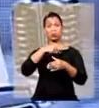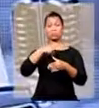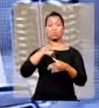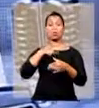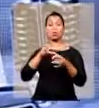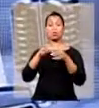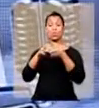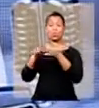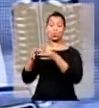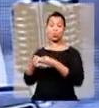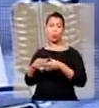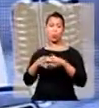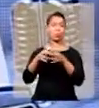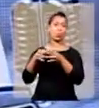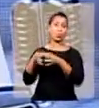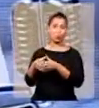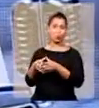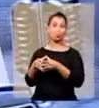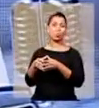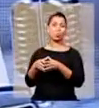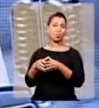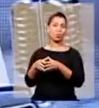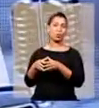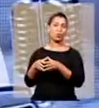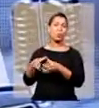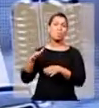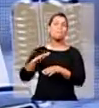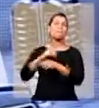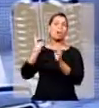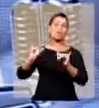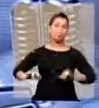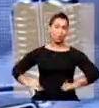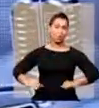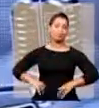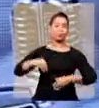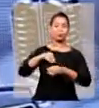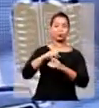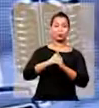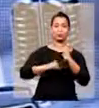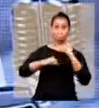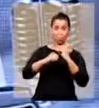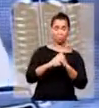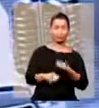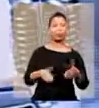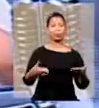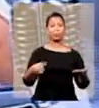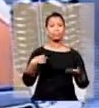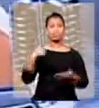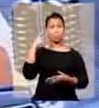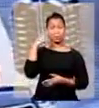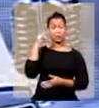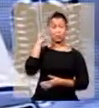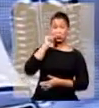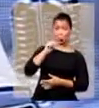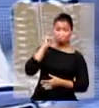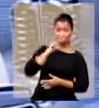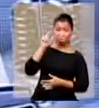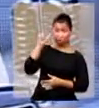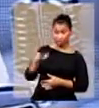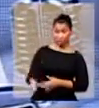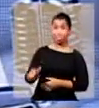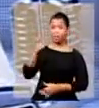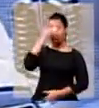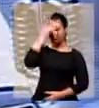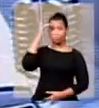vulneráveis dentro da nossa sociedade. E aí você pega a mulher, pessoa com deficiência negra, né? E aí